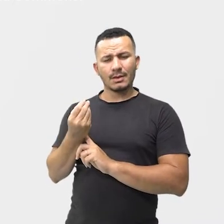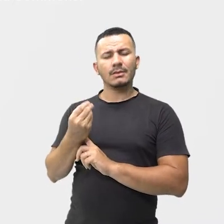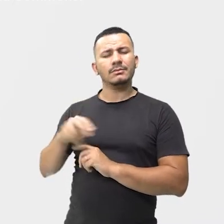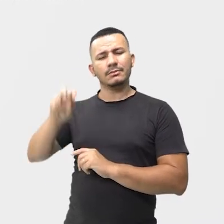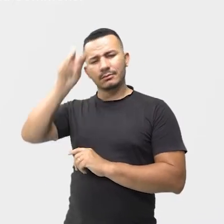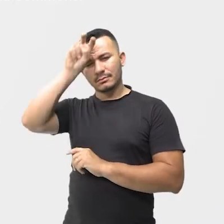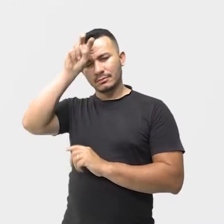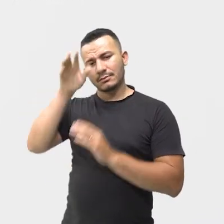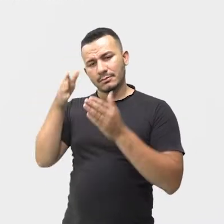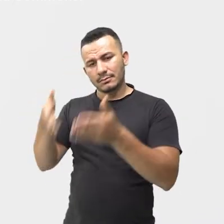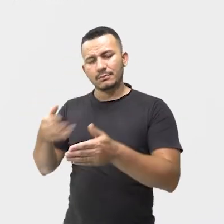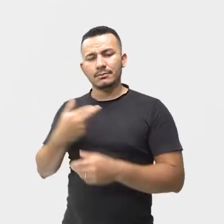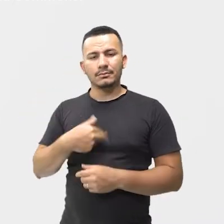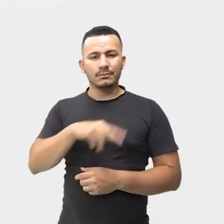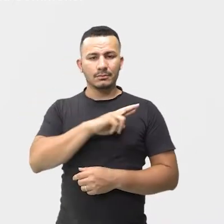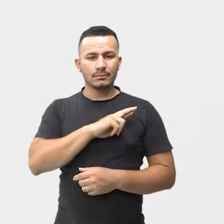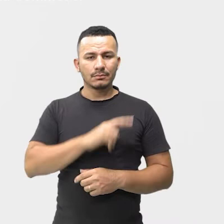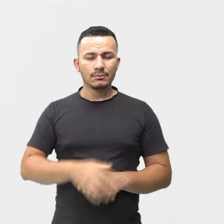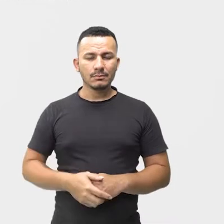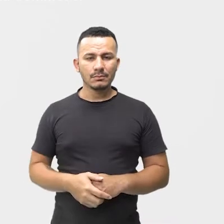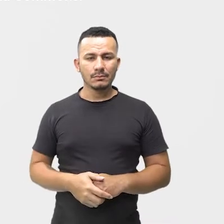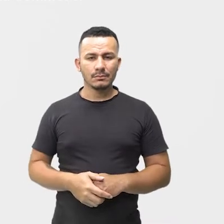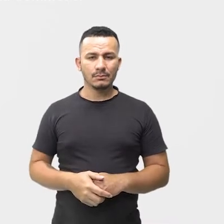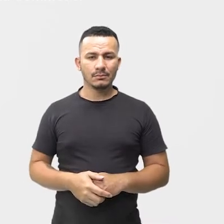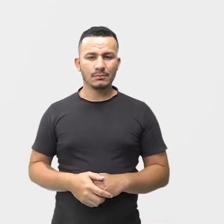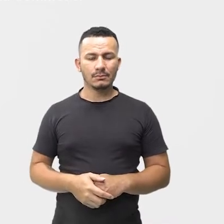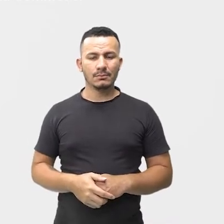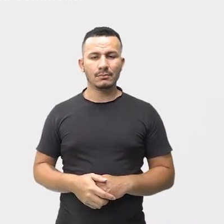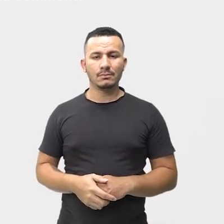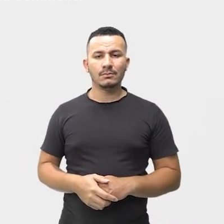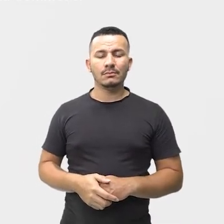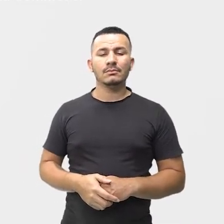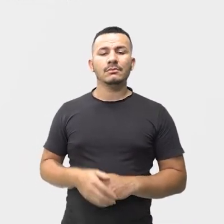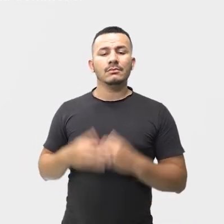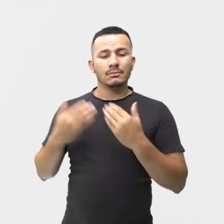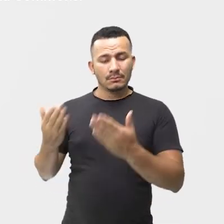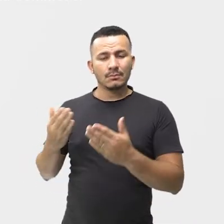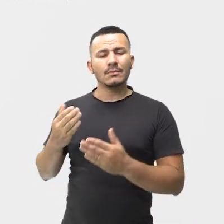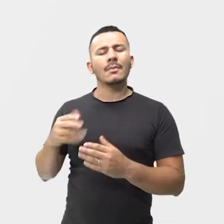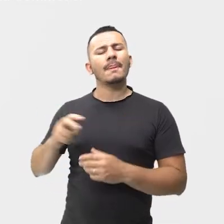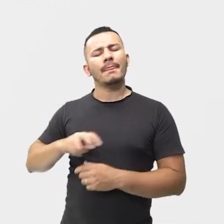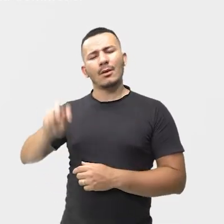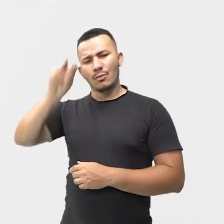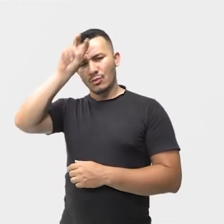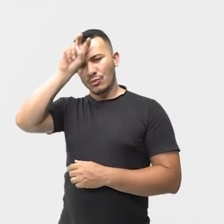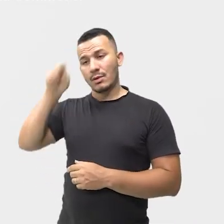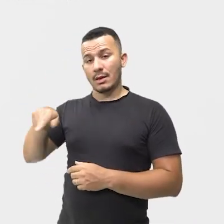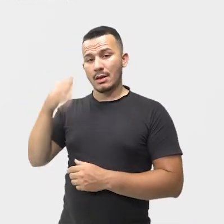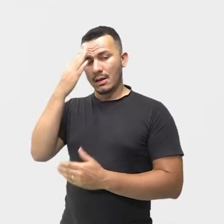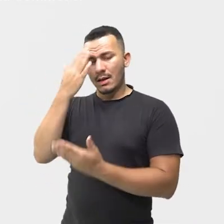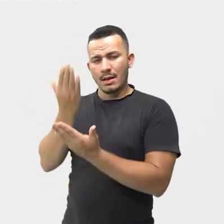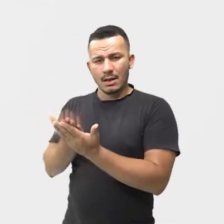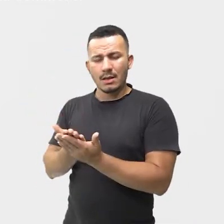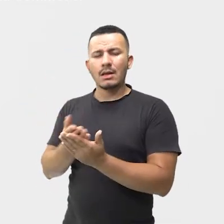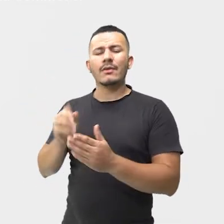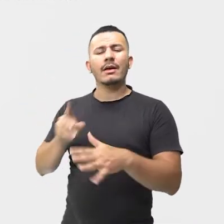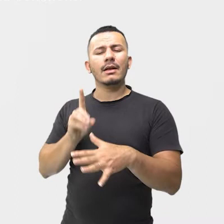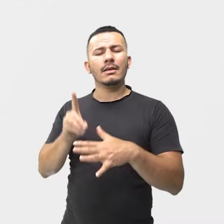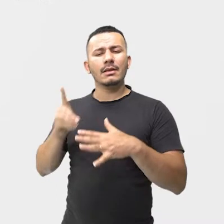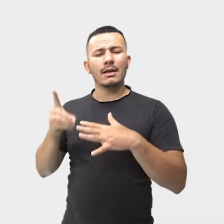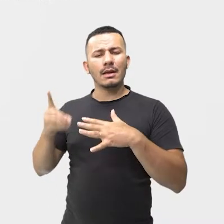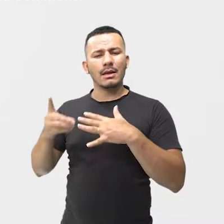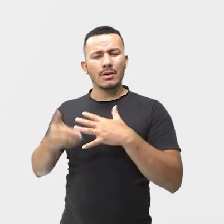para a religiosidade, ou seja, os egípcios eram politeístas, ou seja, eles acreditavam em